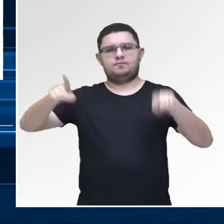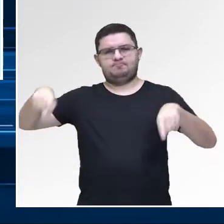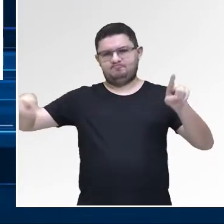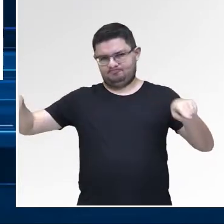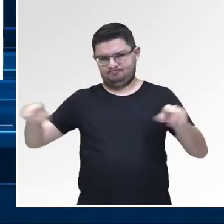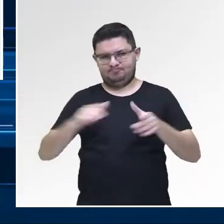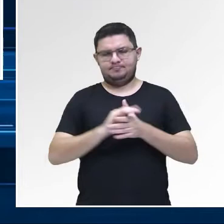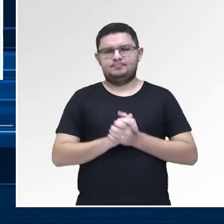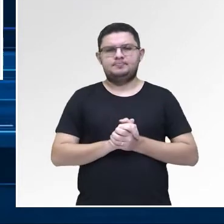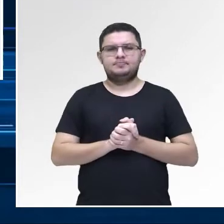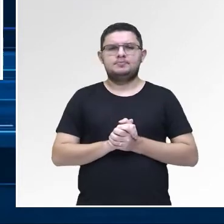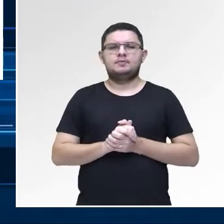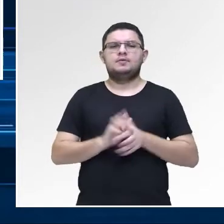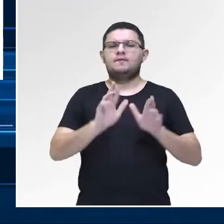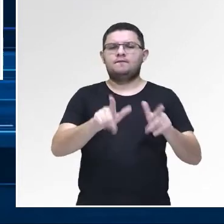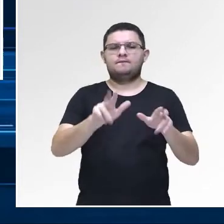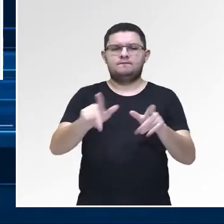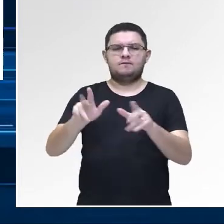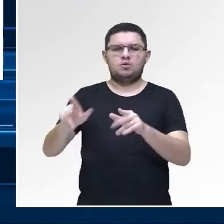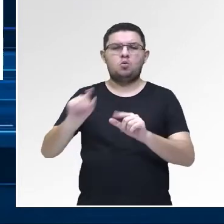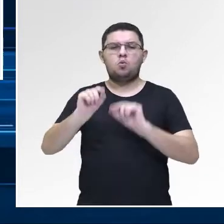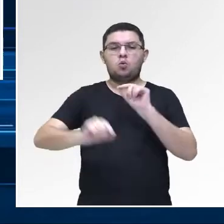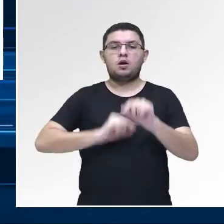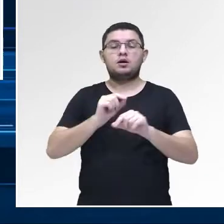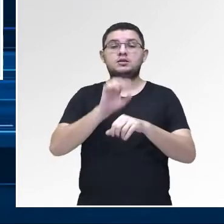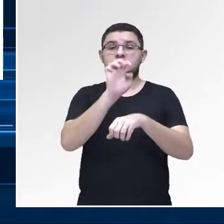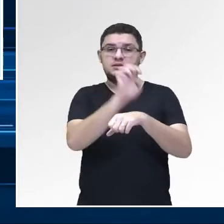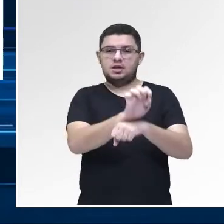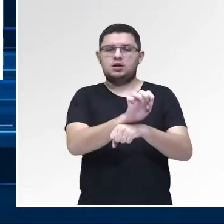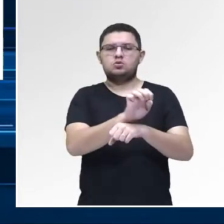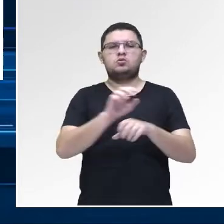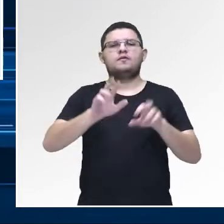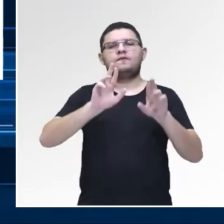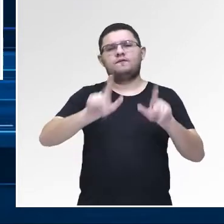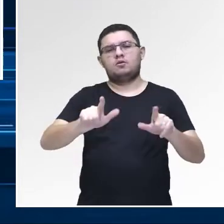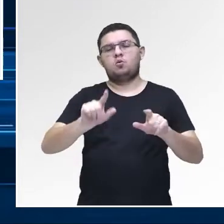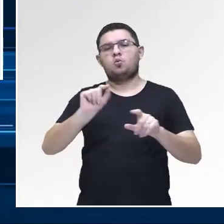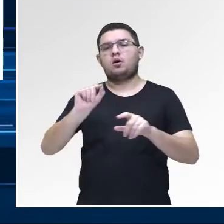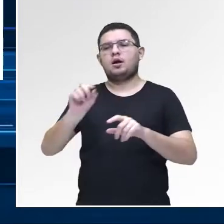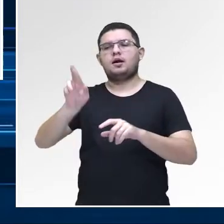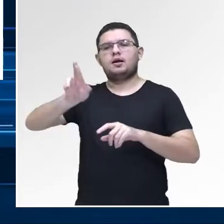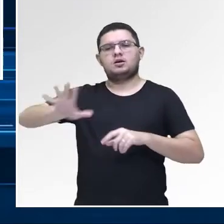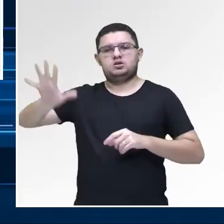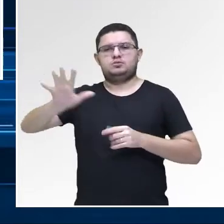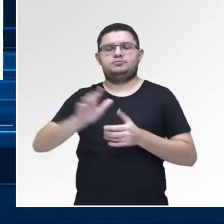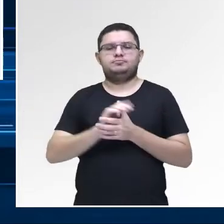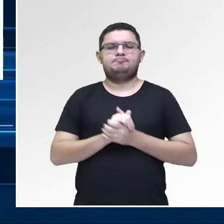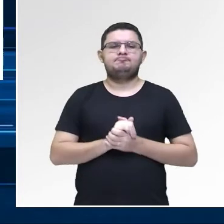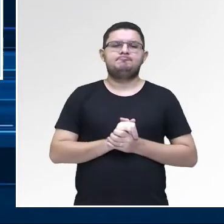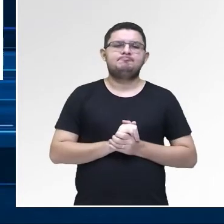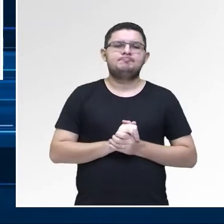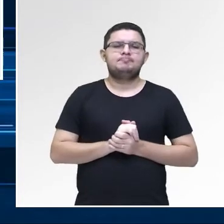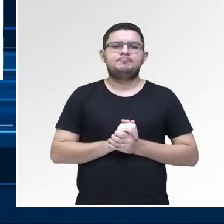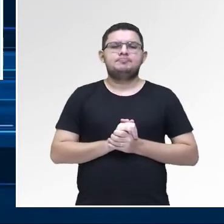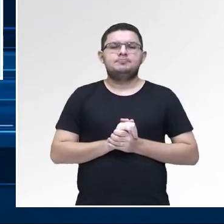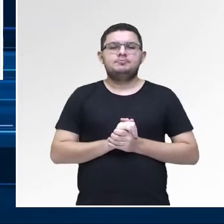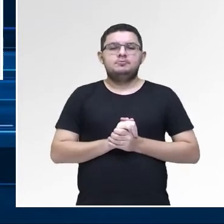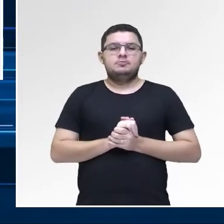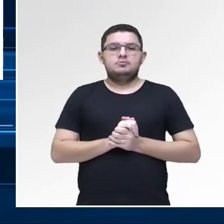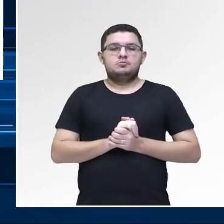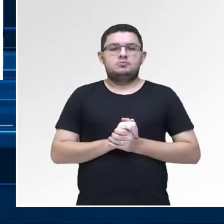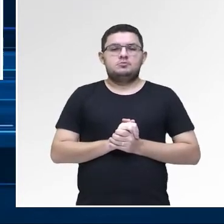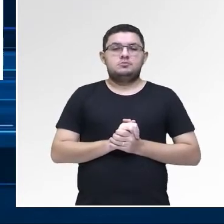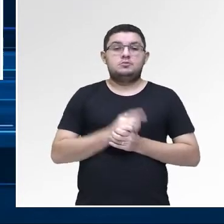diferenças consideráveis entre os estados e as regiões, ok? Então, vamos analisar